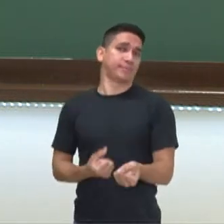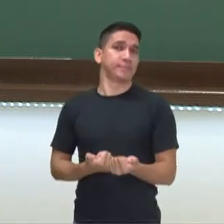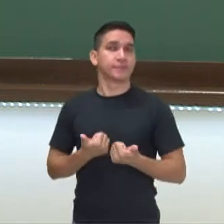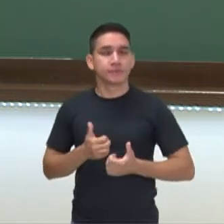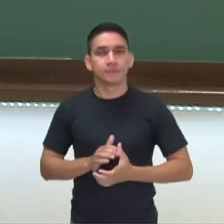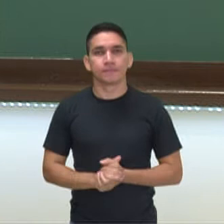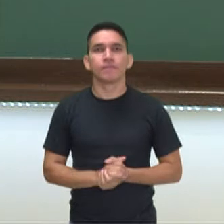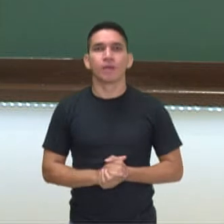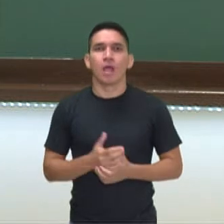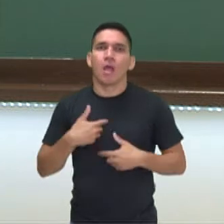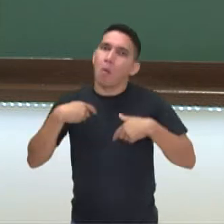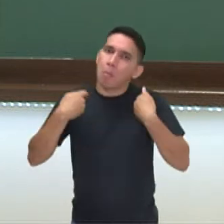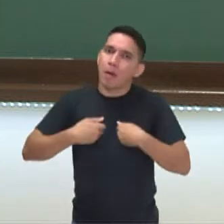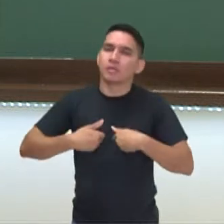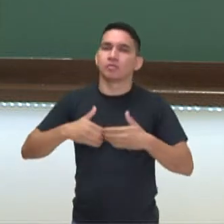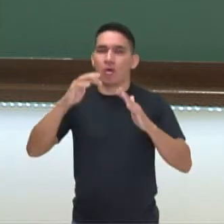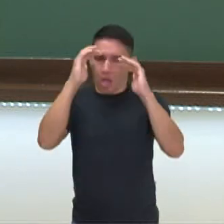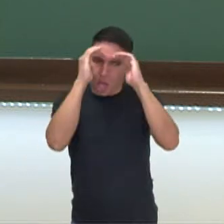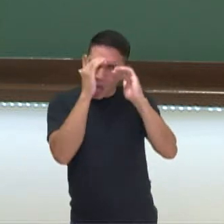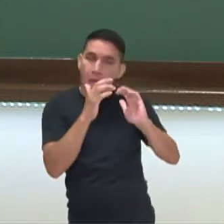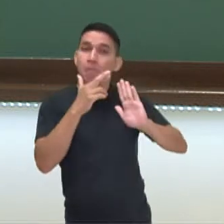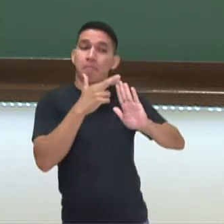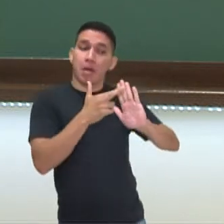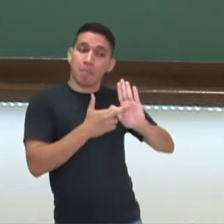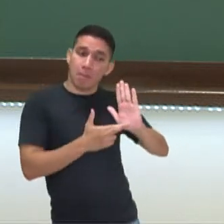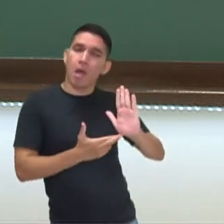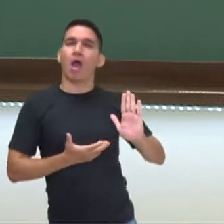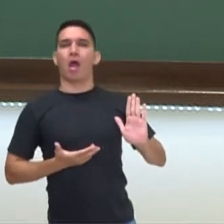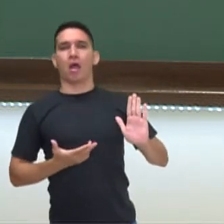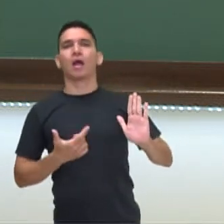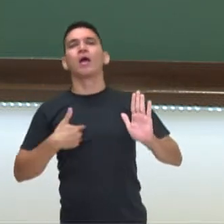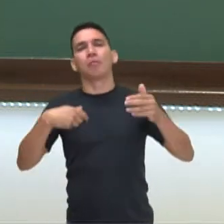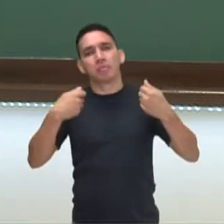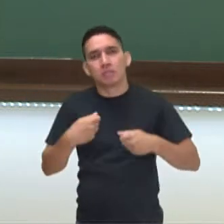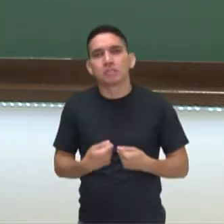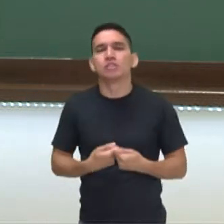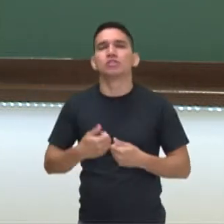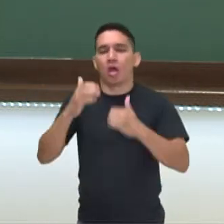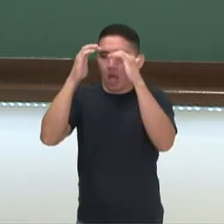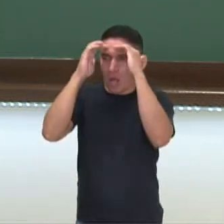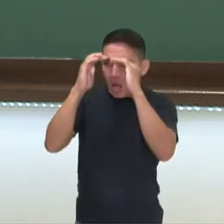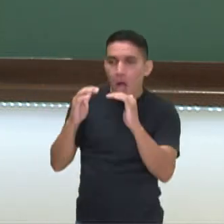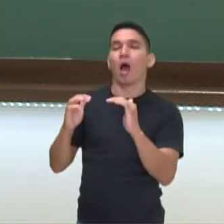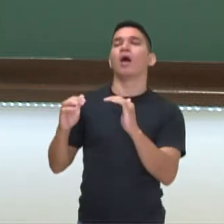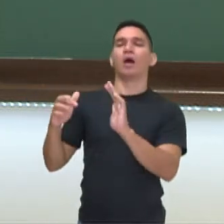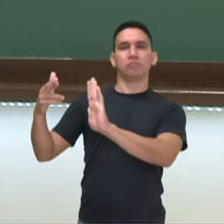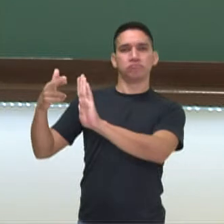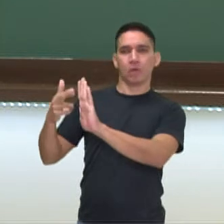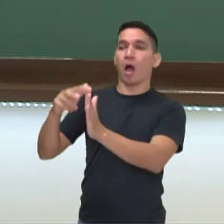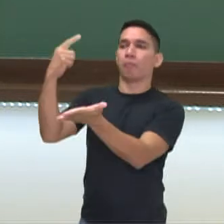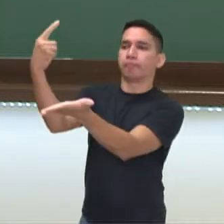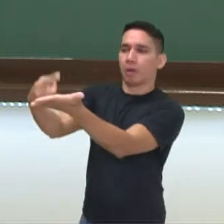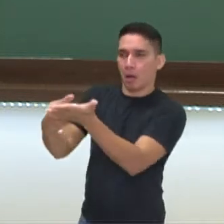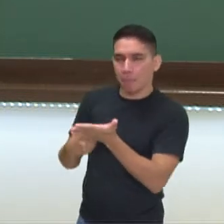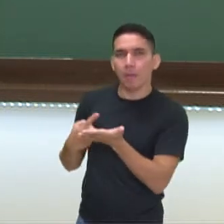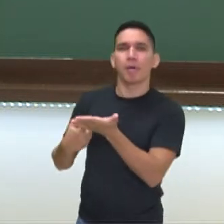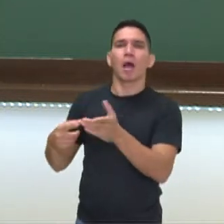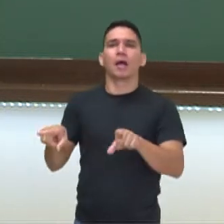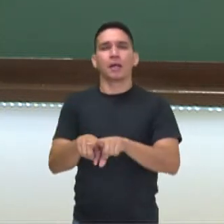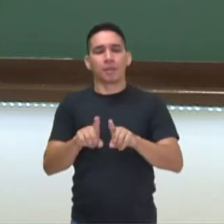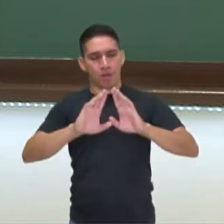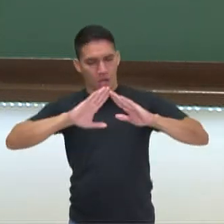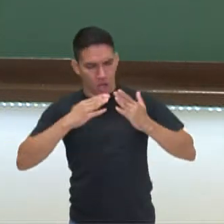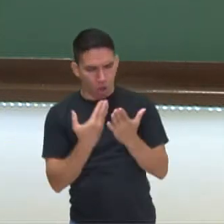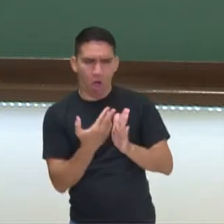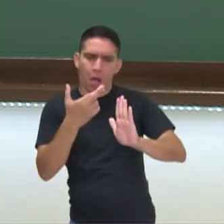Eu preciso respeitar as regras, eu preciso respeitar, né, os acordos que a gente tem, eu preciso respeitar o regimento escolar, eu